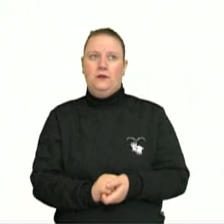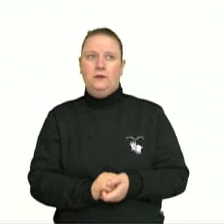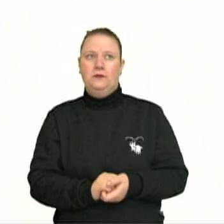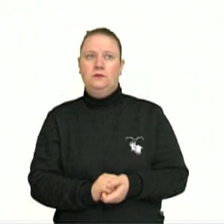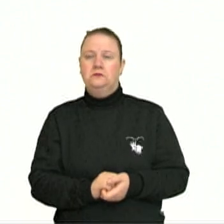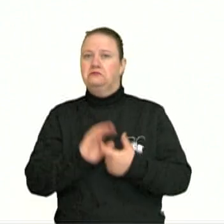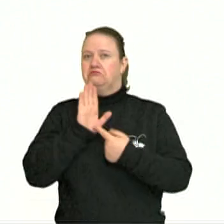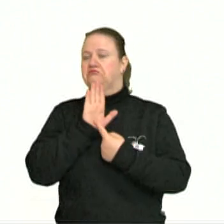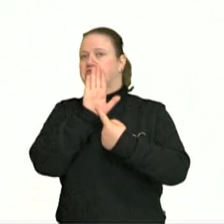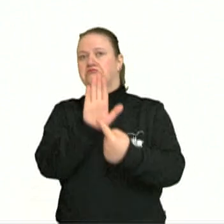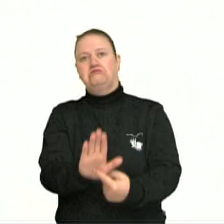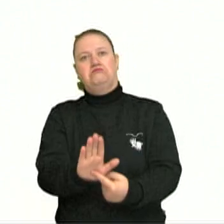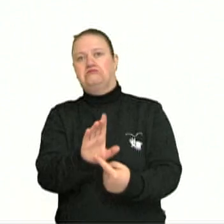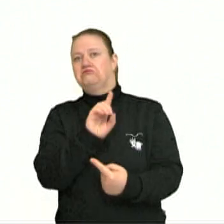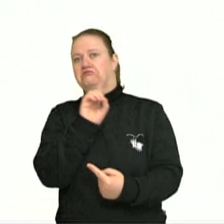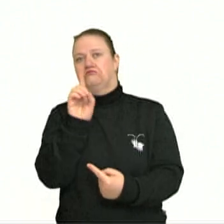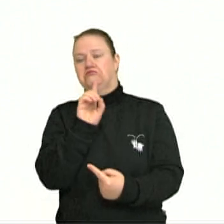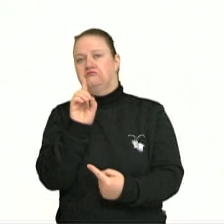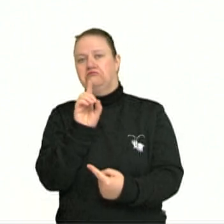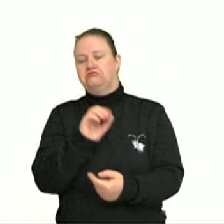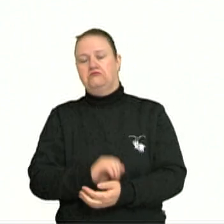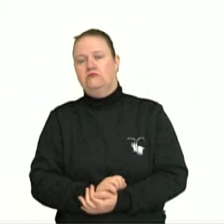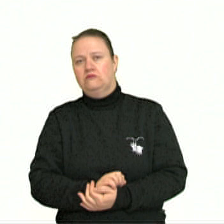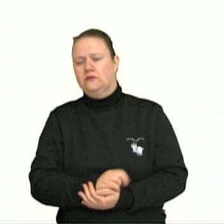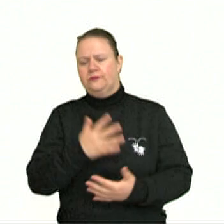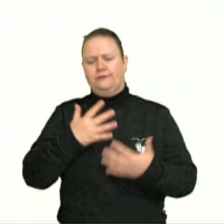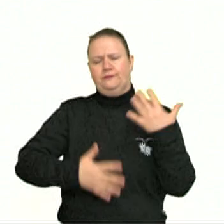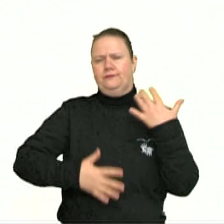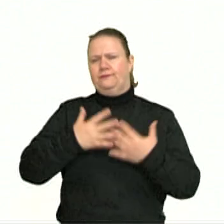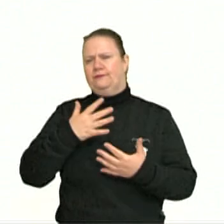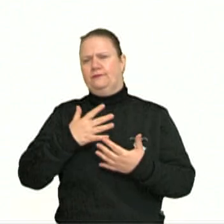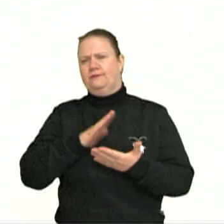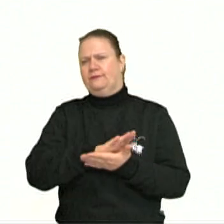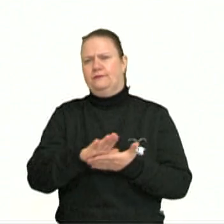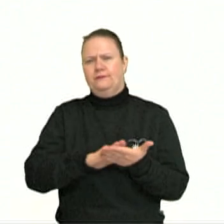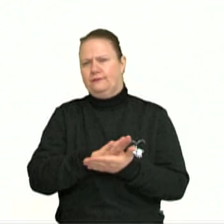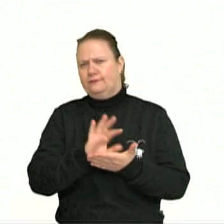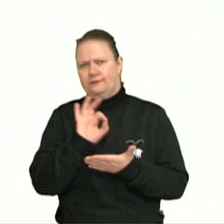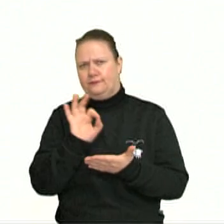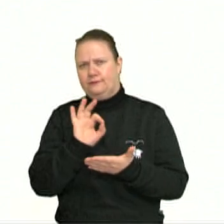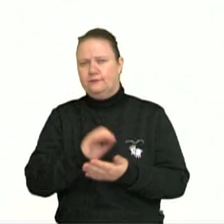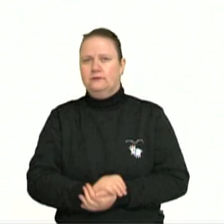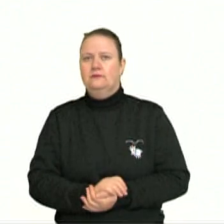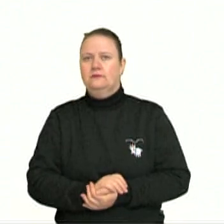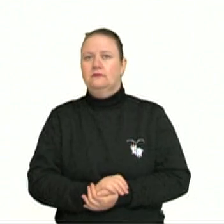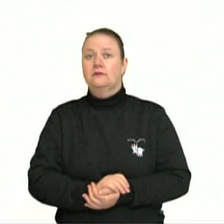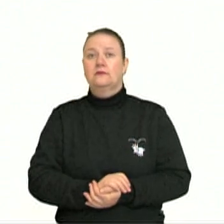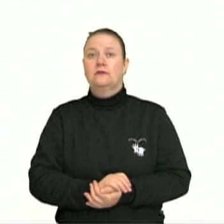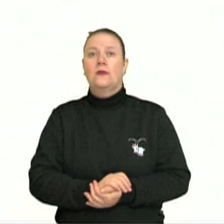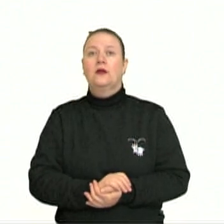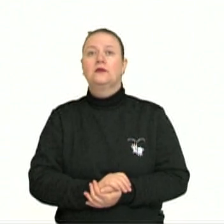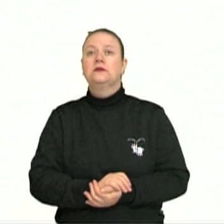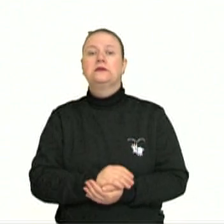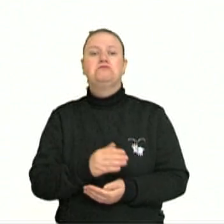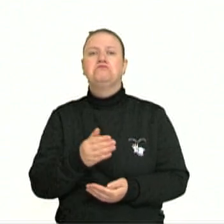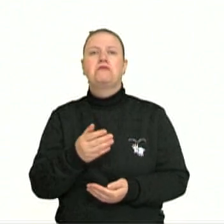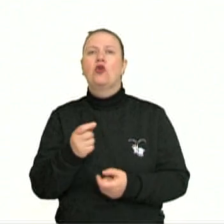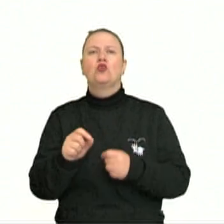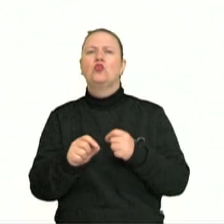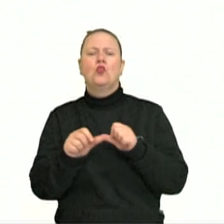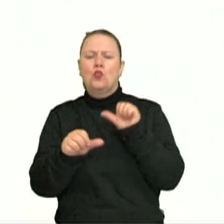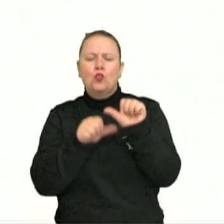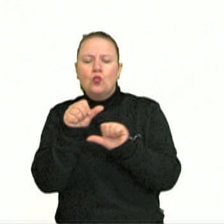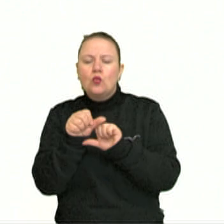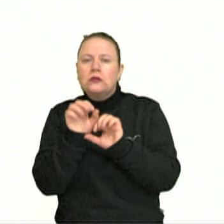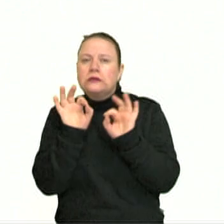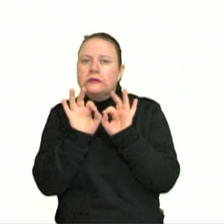equação, logo, não interfere. Ou seja, independente da massa que tem ali, ela não vai interferir em nada nesse período, certo?